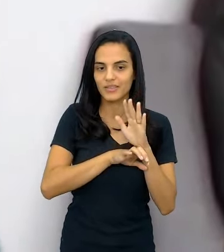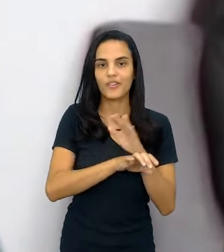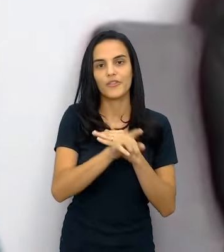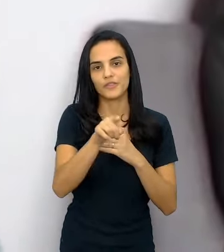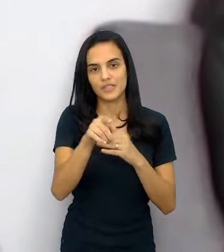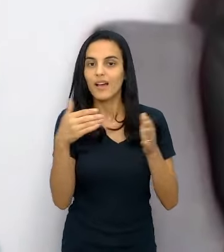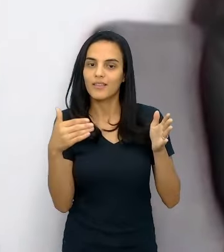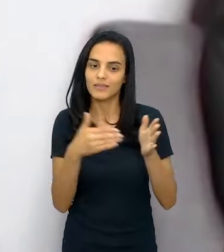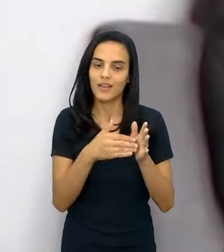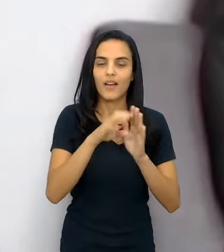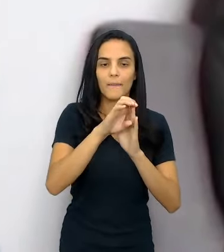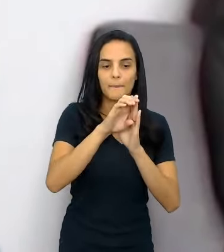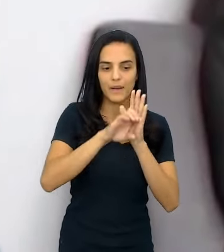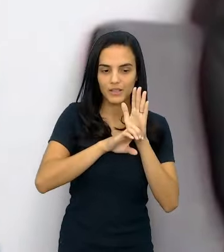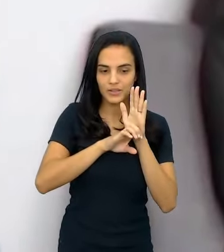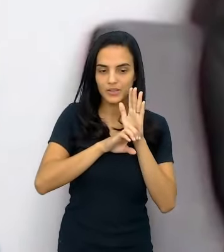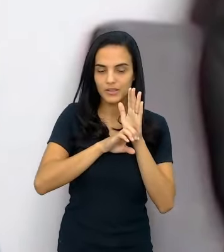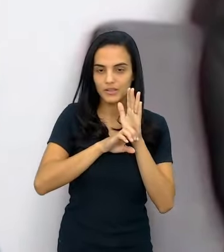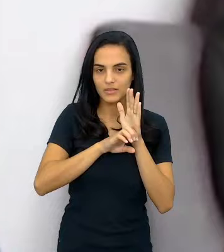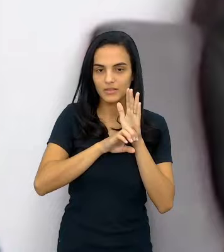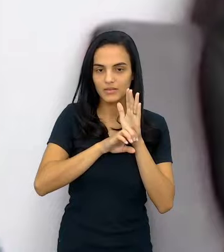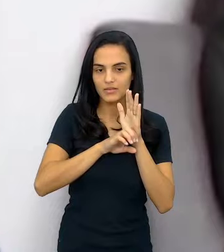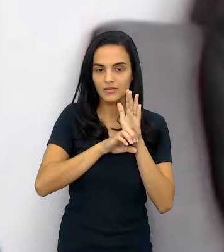vão até a página